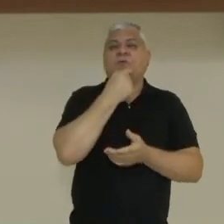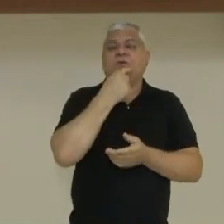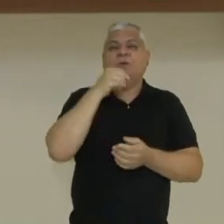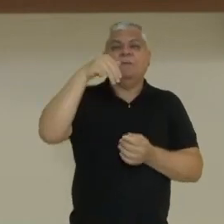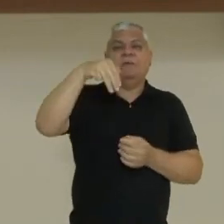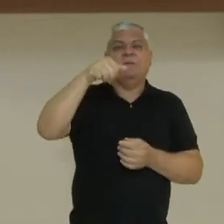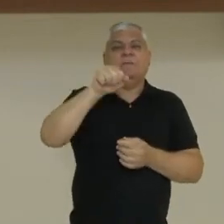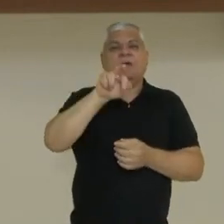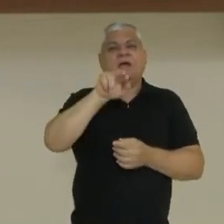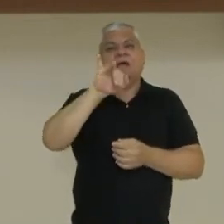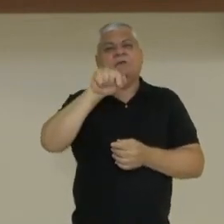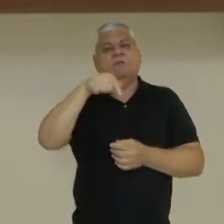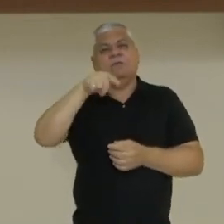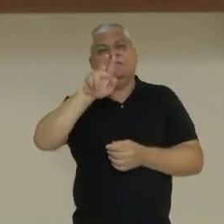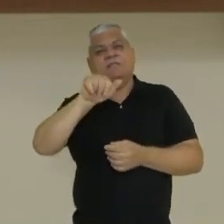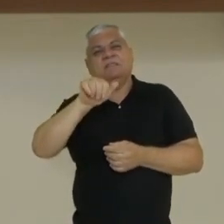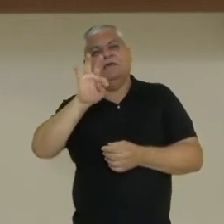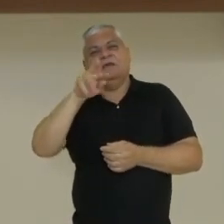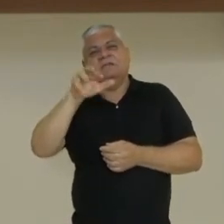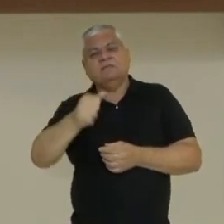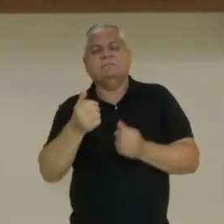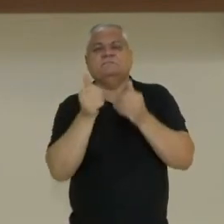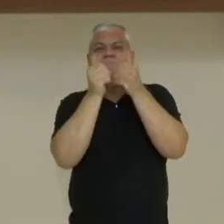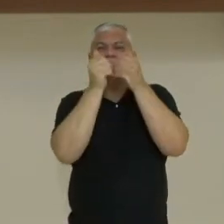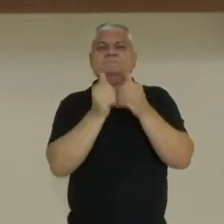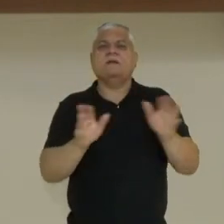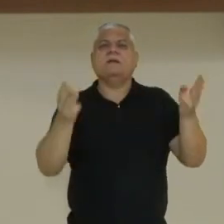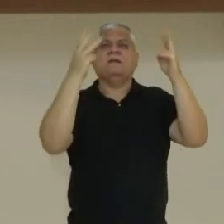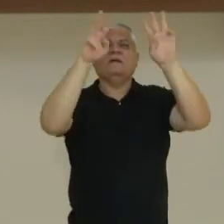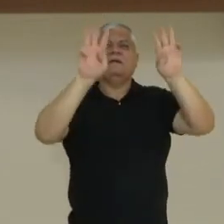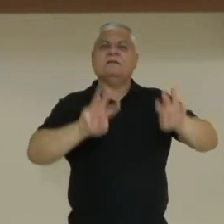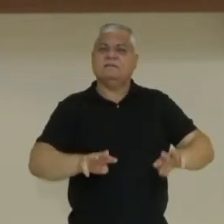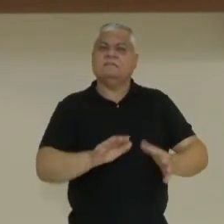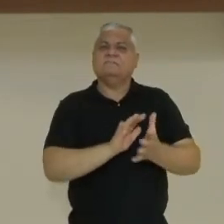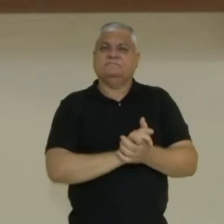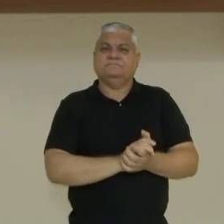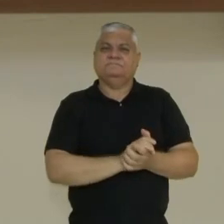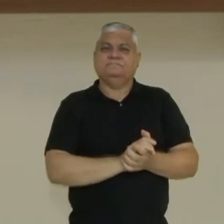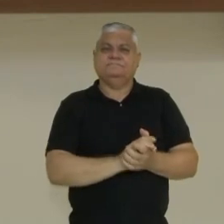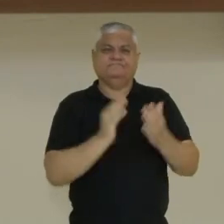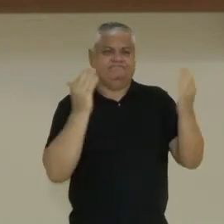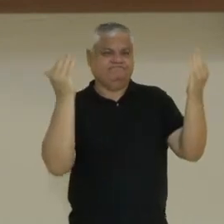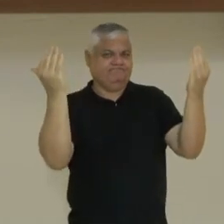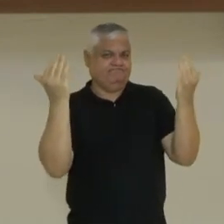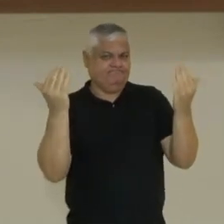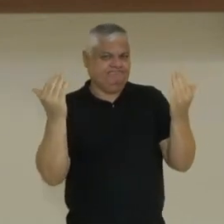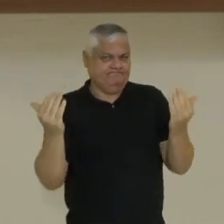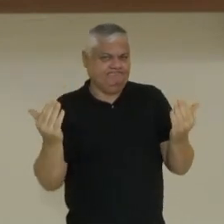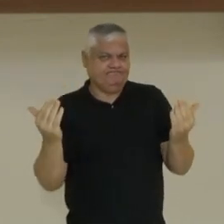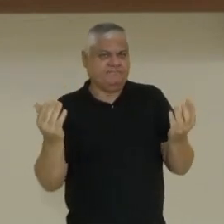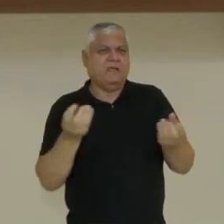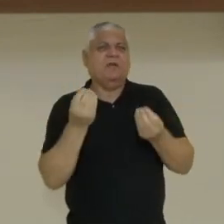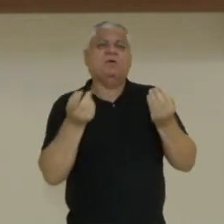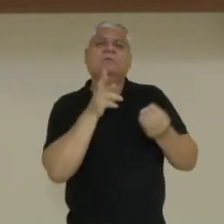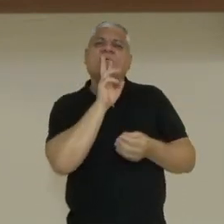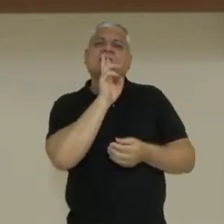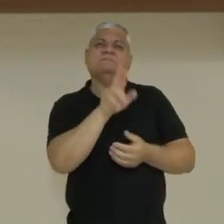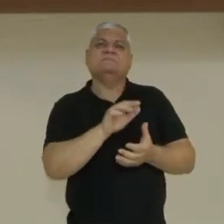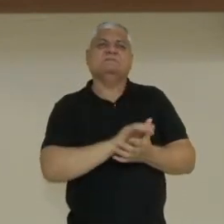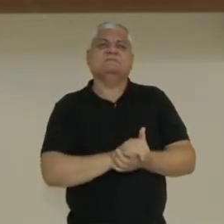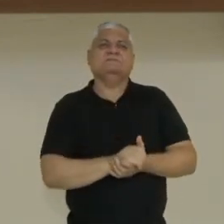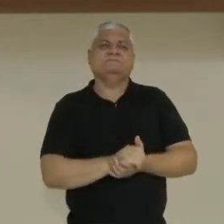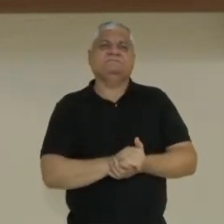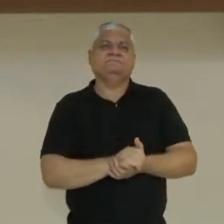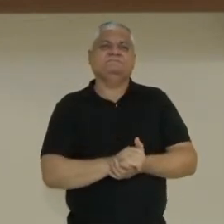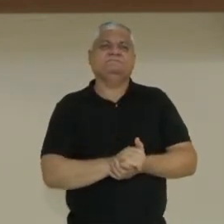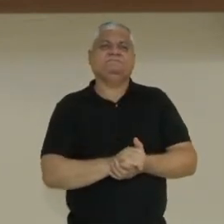Quintana, para ter um material para abrir o museu, combinado? Então agora vamos ver como fica o gabaritinho da questão. Então,